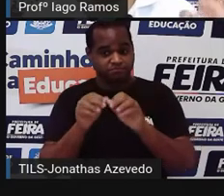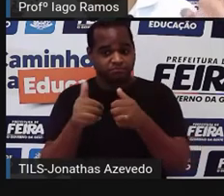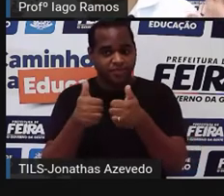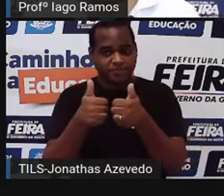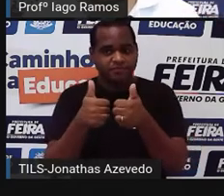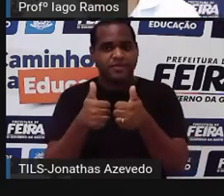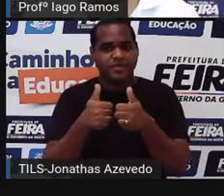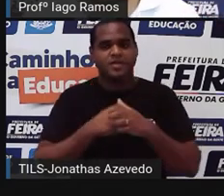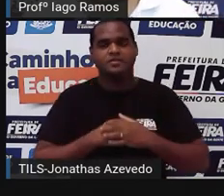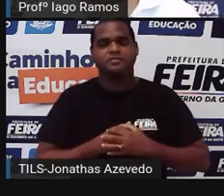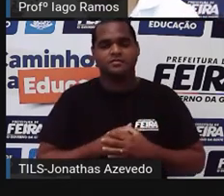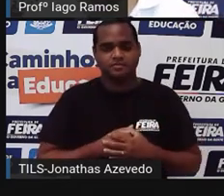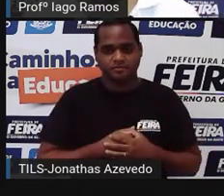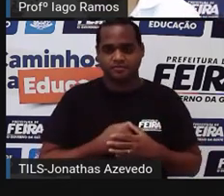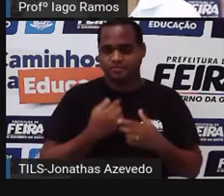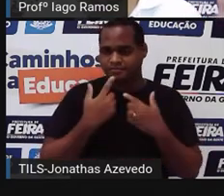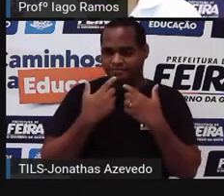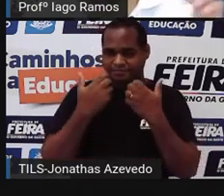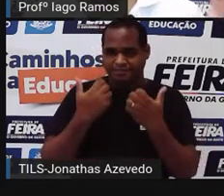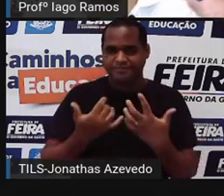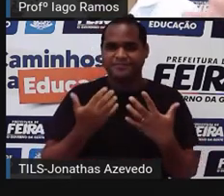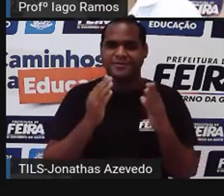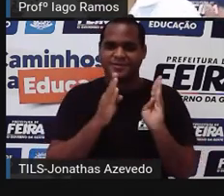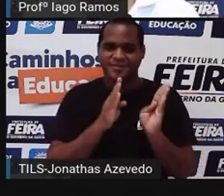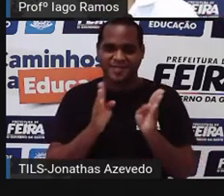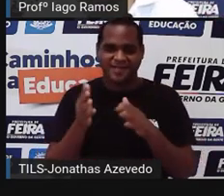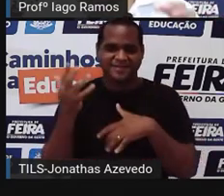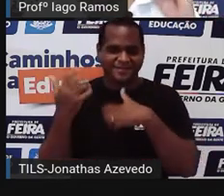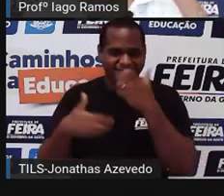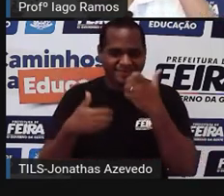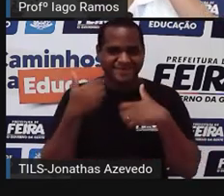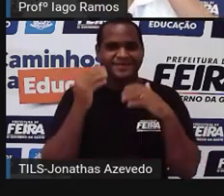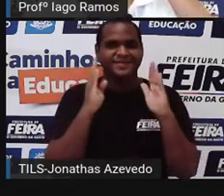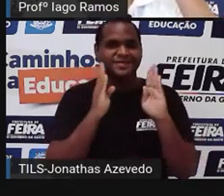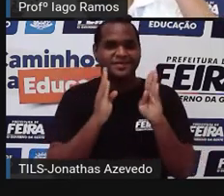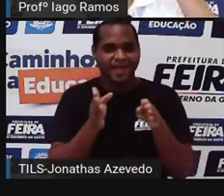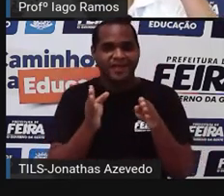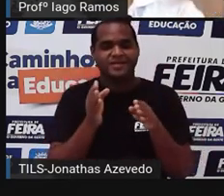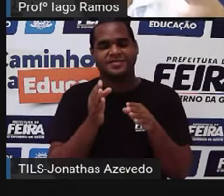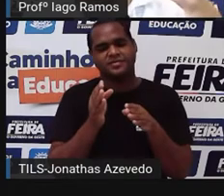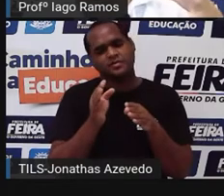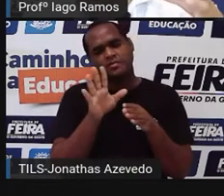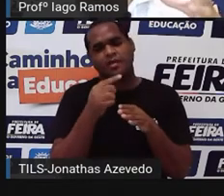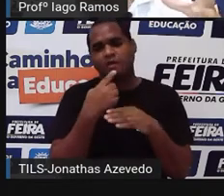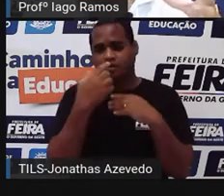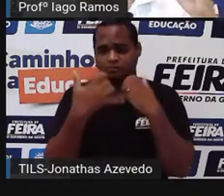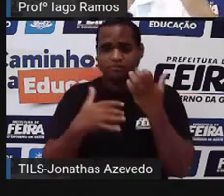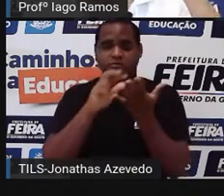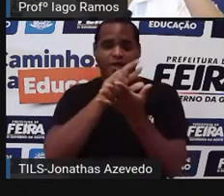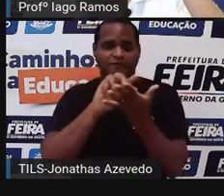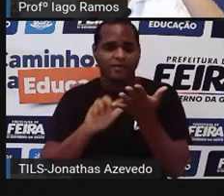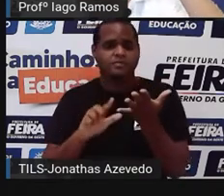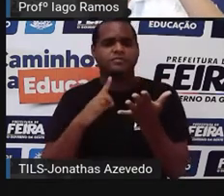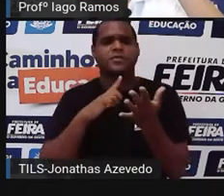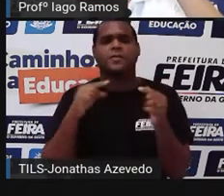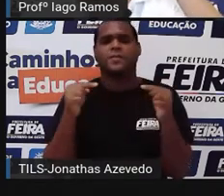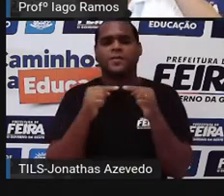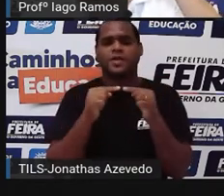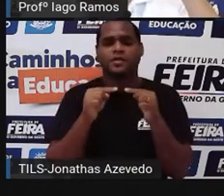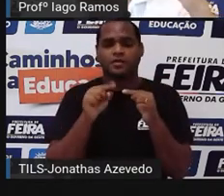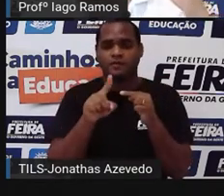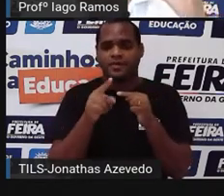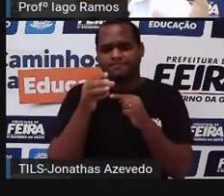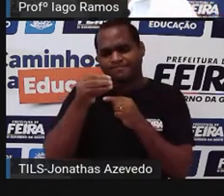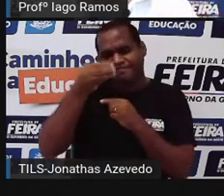a gente tá falando de Eu já falei isso várias vezes mas eu tô falando várias vezes para que